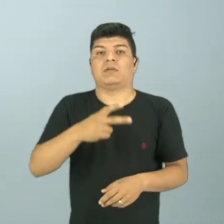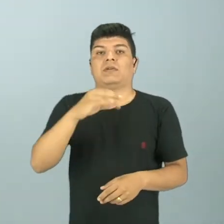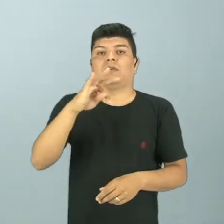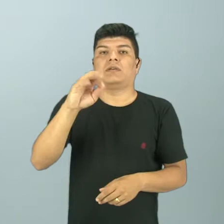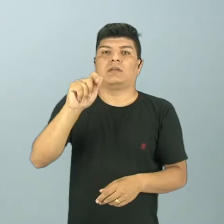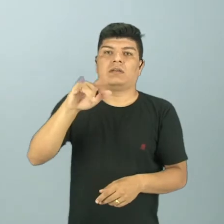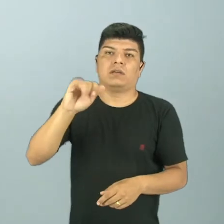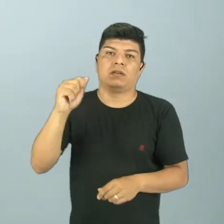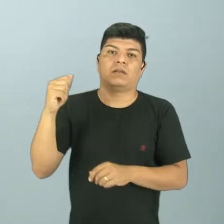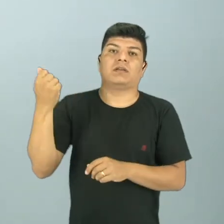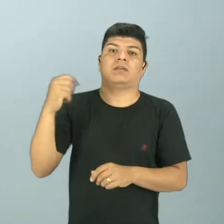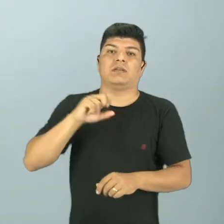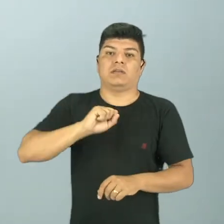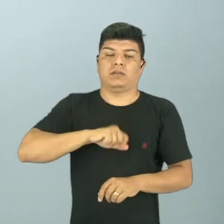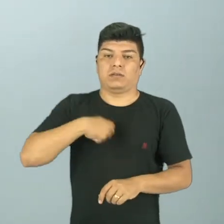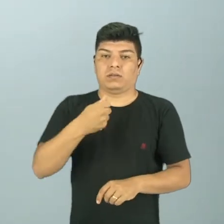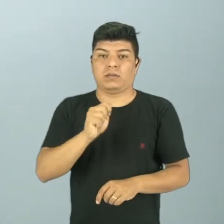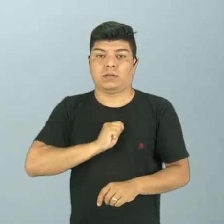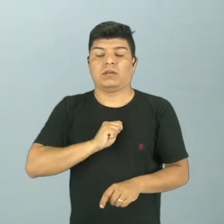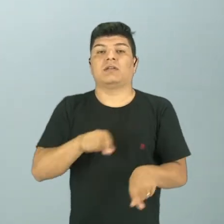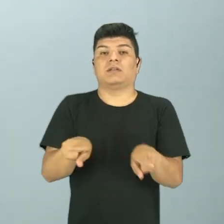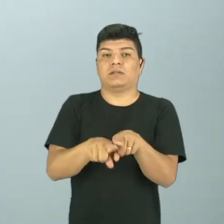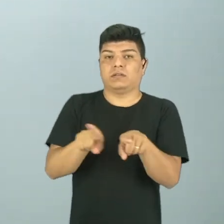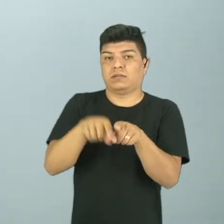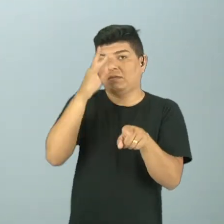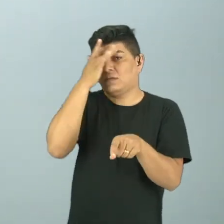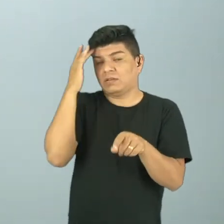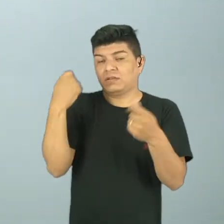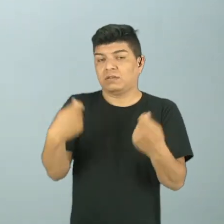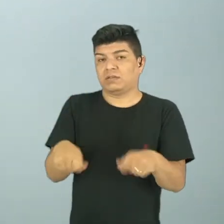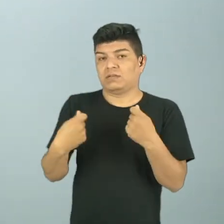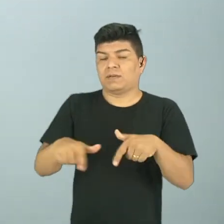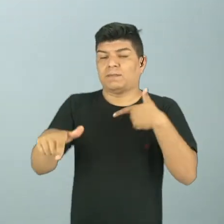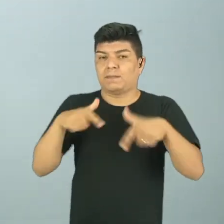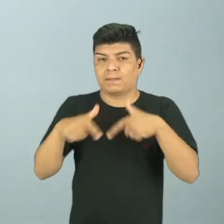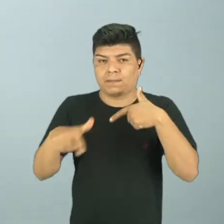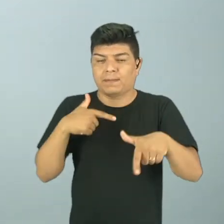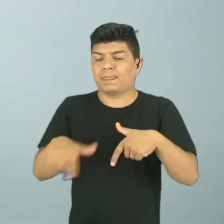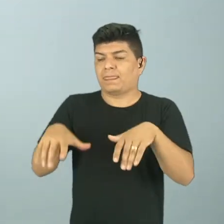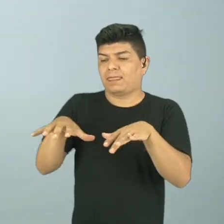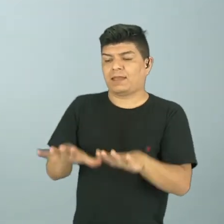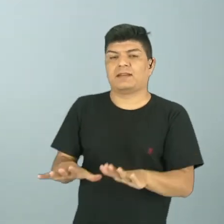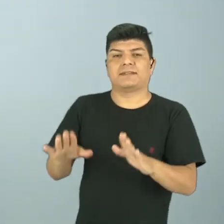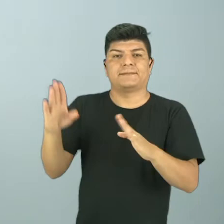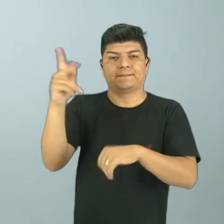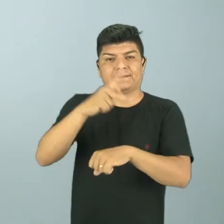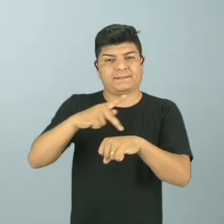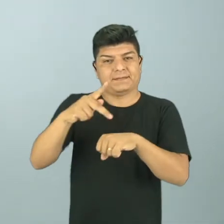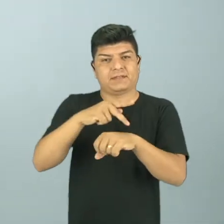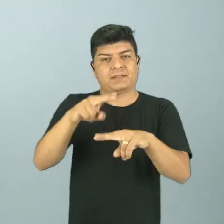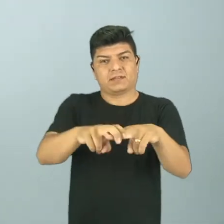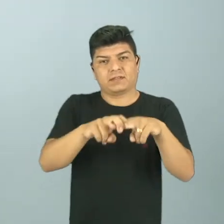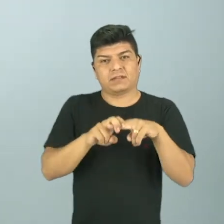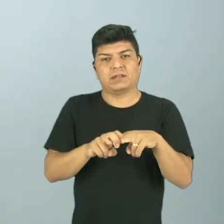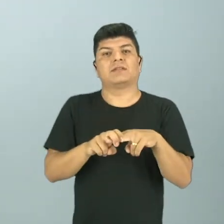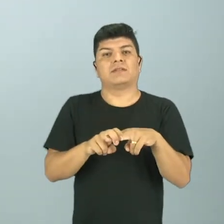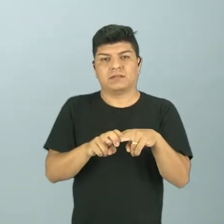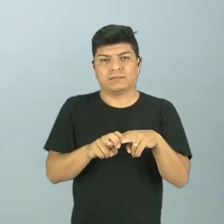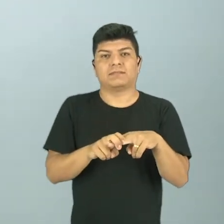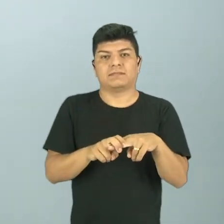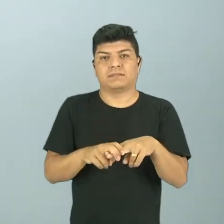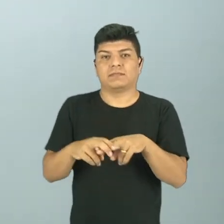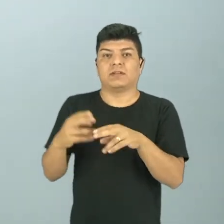da Espanha, tendo mão de obra aqui, tendo pessoas que precisavam trabalhar e se manter aqui no país. Então,